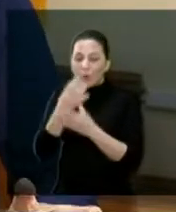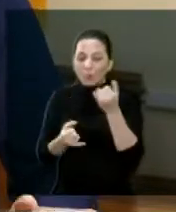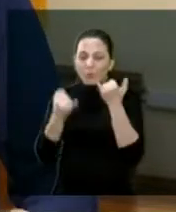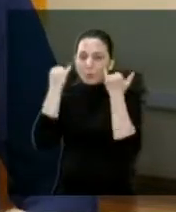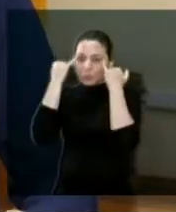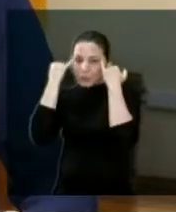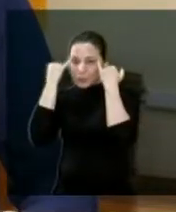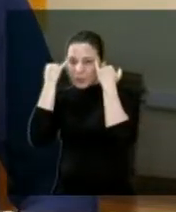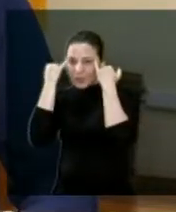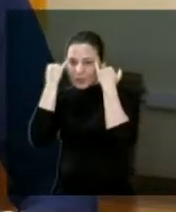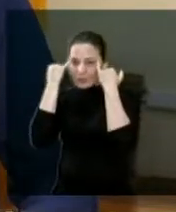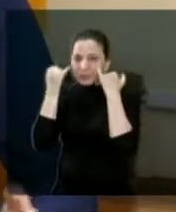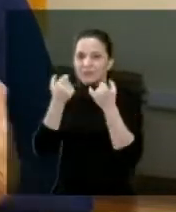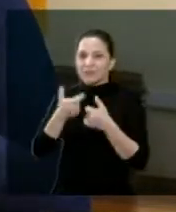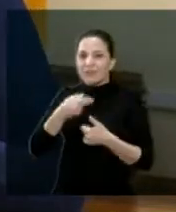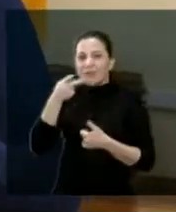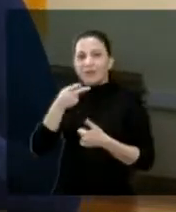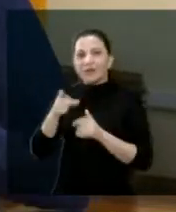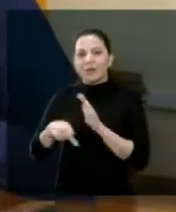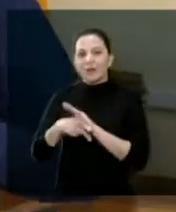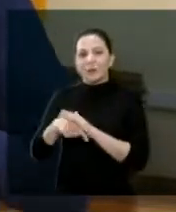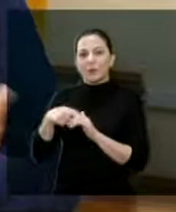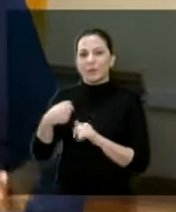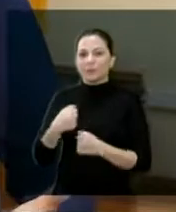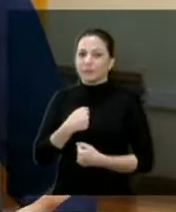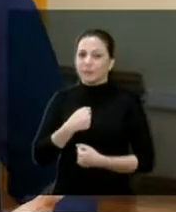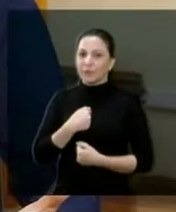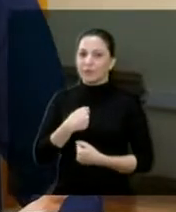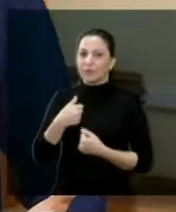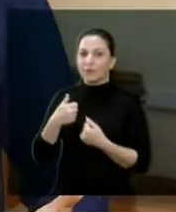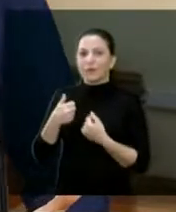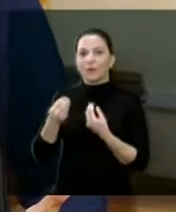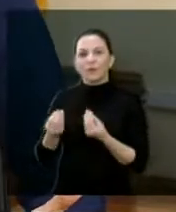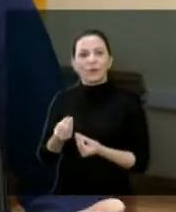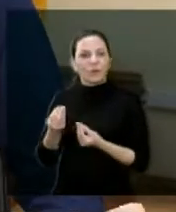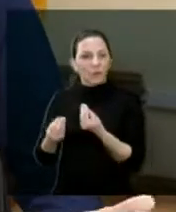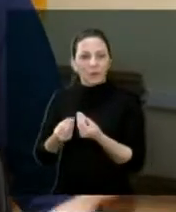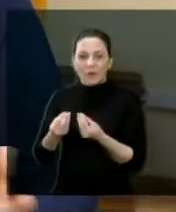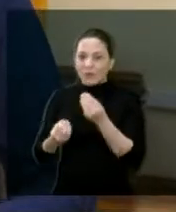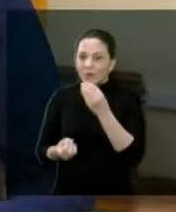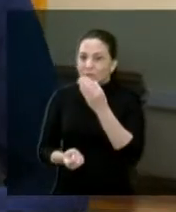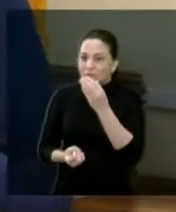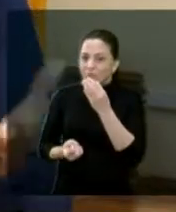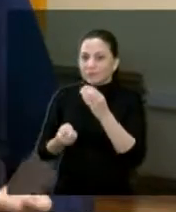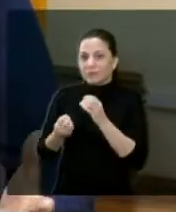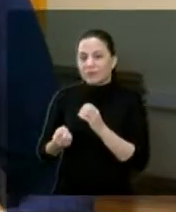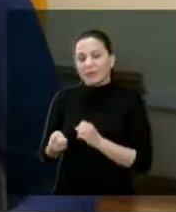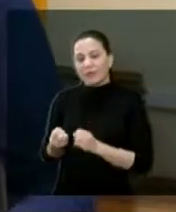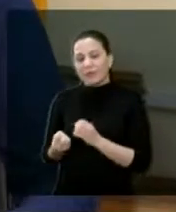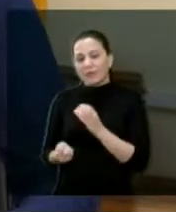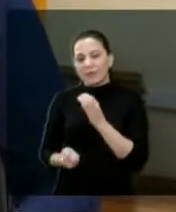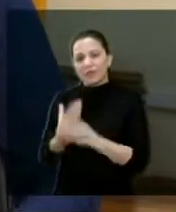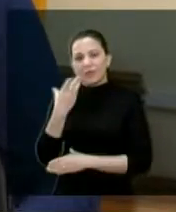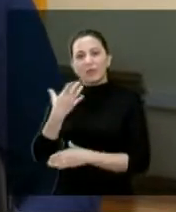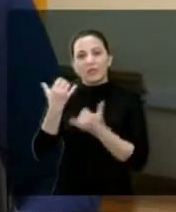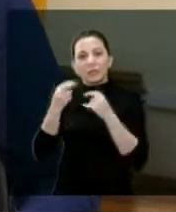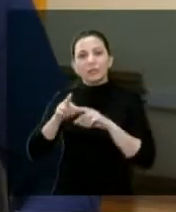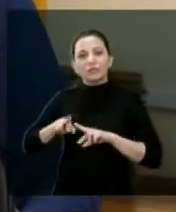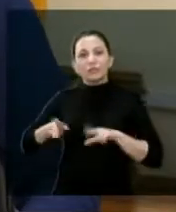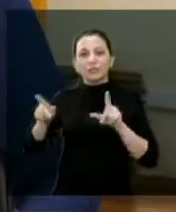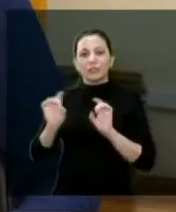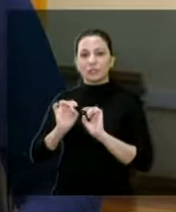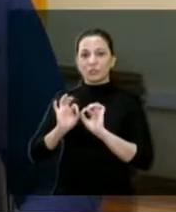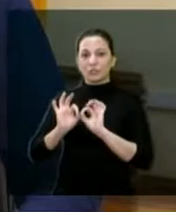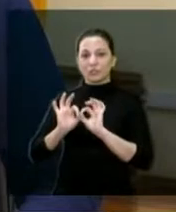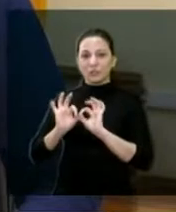citando um fato, você vê como que é gostoso. Eu não fiz isso achando que ia dar esse sucesso. Eu criei apenas para ser diferente. Um dia chegou uma